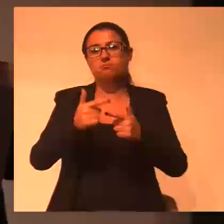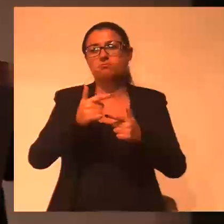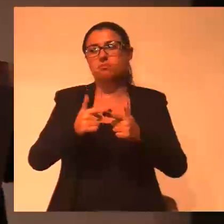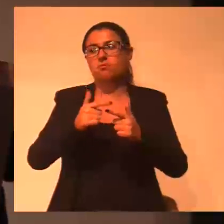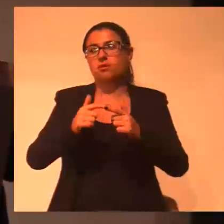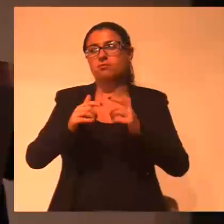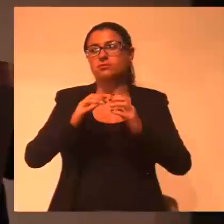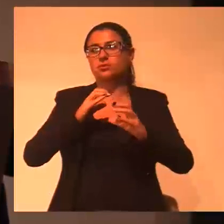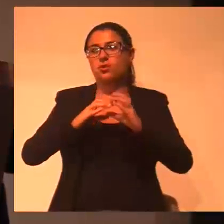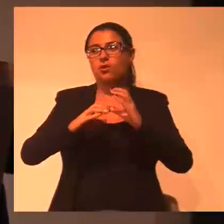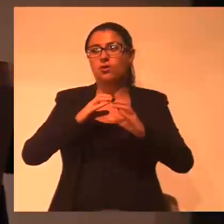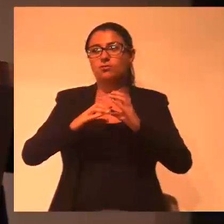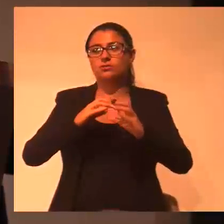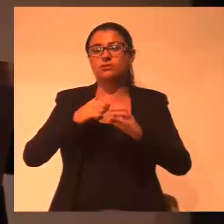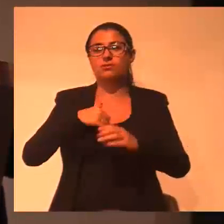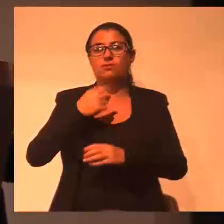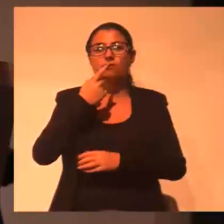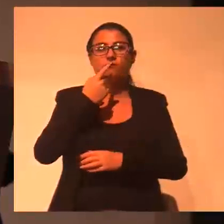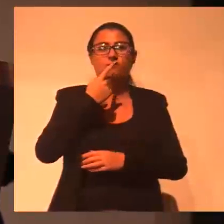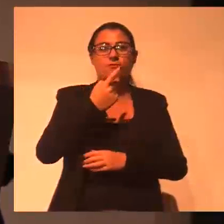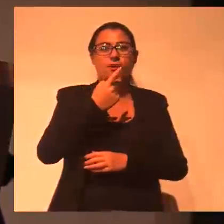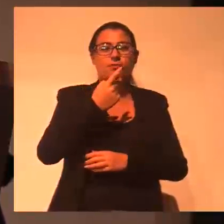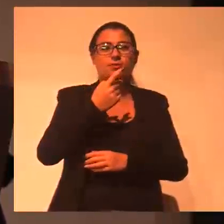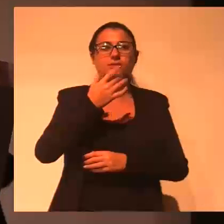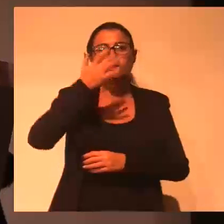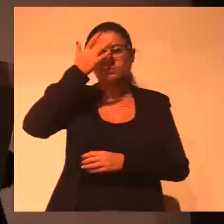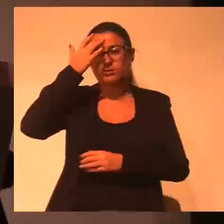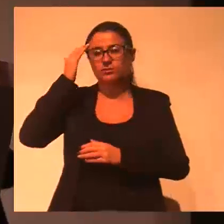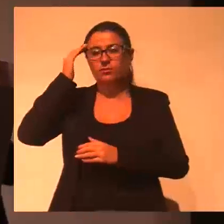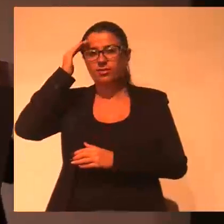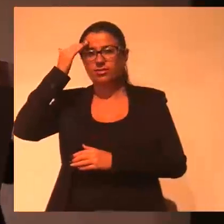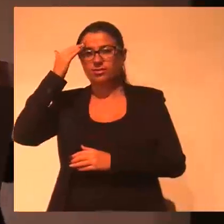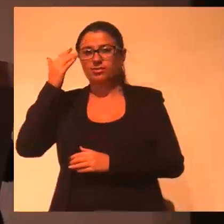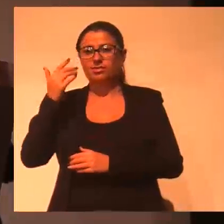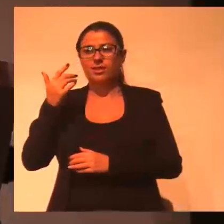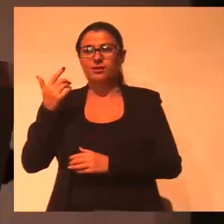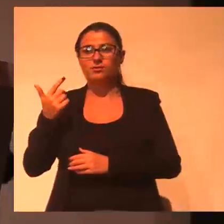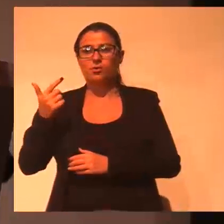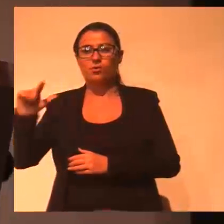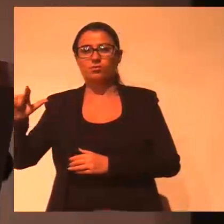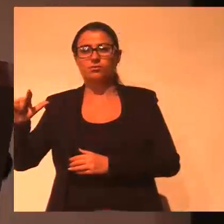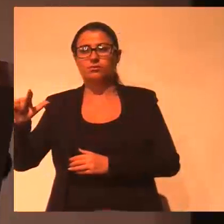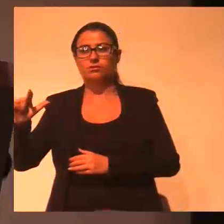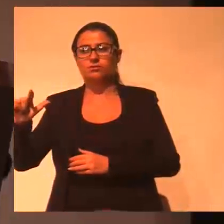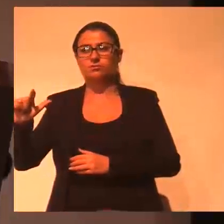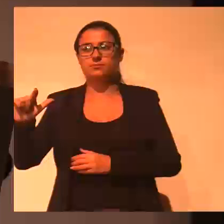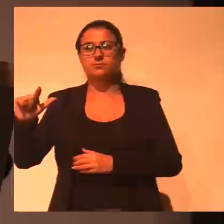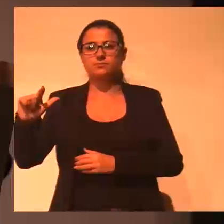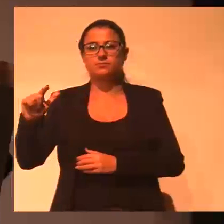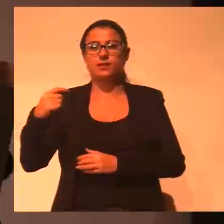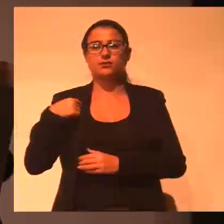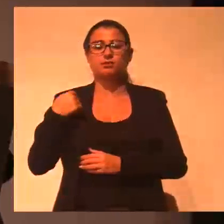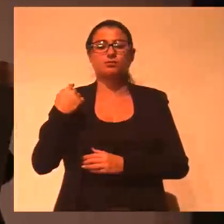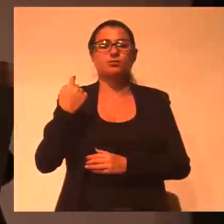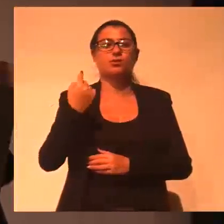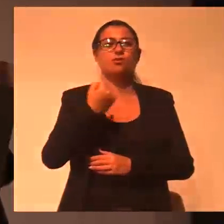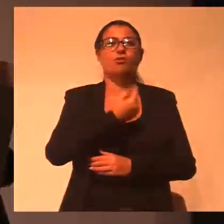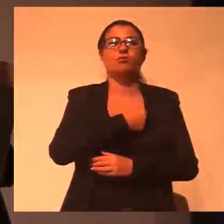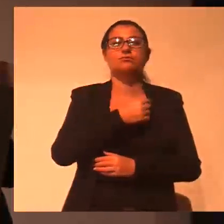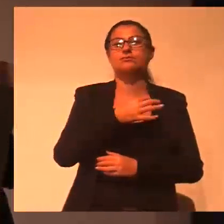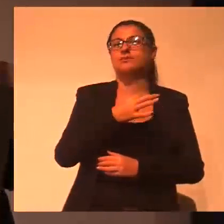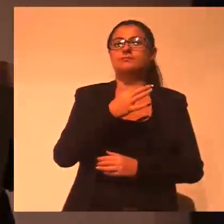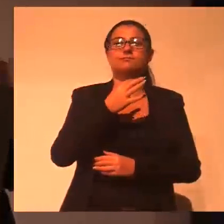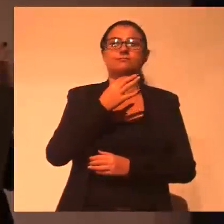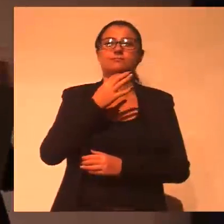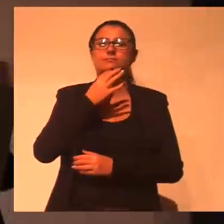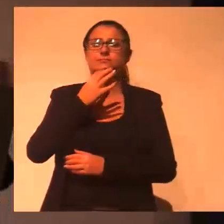meu, porque eu falo uma coisa, algumas pessoas entendem outra. Vamos lá. Imparcialidade técnica, ou seja, nós não temos conhecimento,